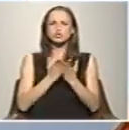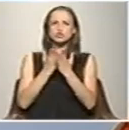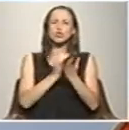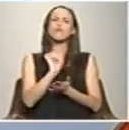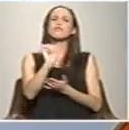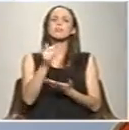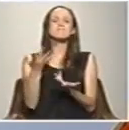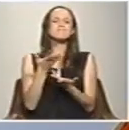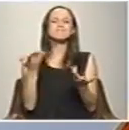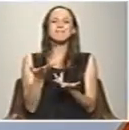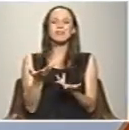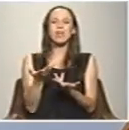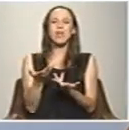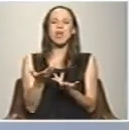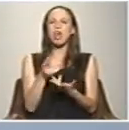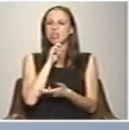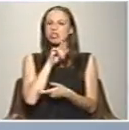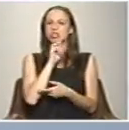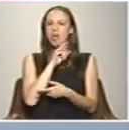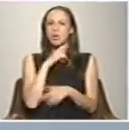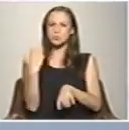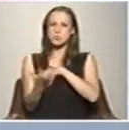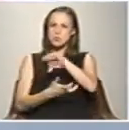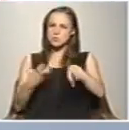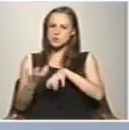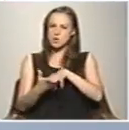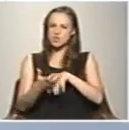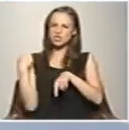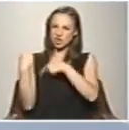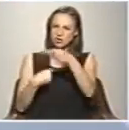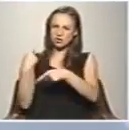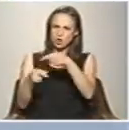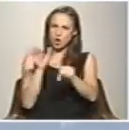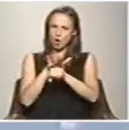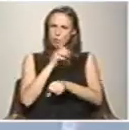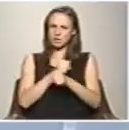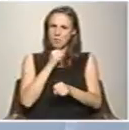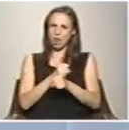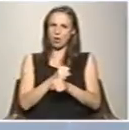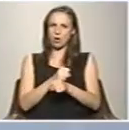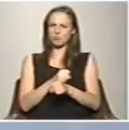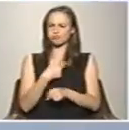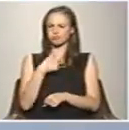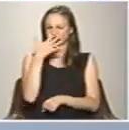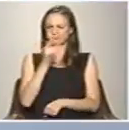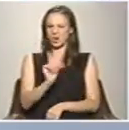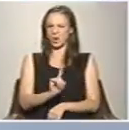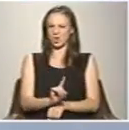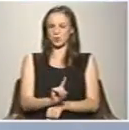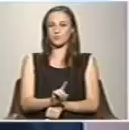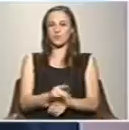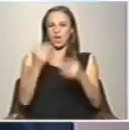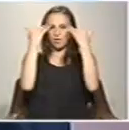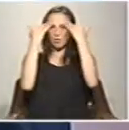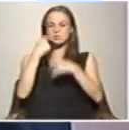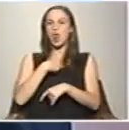haver uma... aprofundar-se um conflito entre gerações por causa dessa questão do trabalho? Não creio. Os dados que nós temos